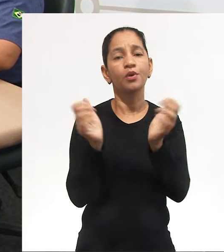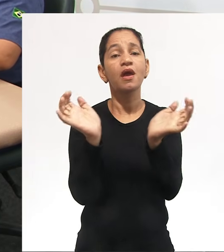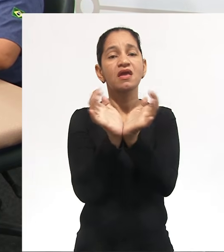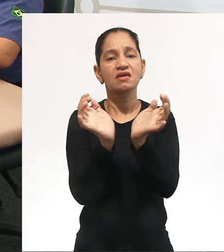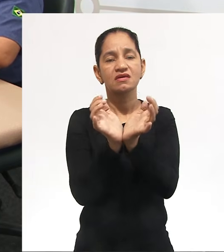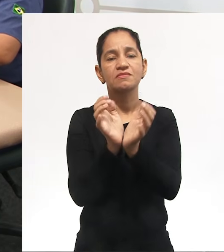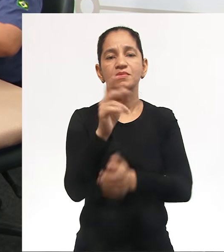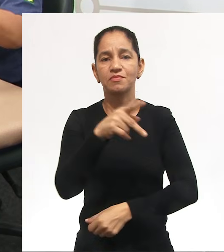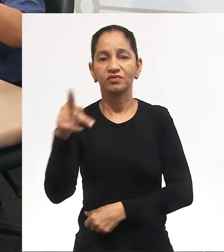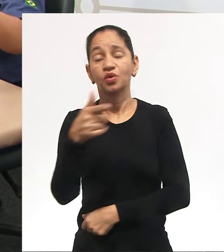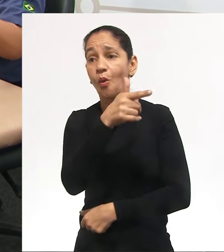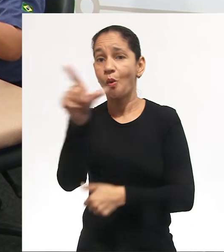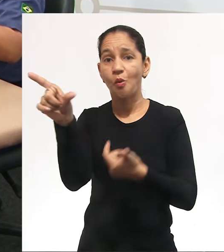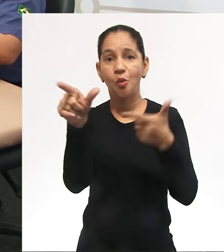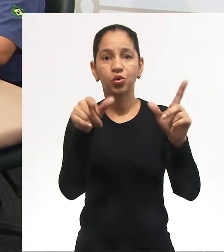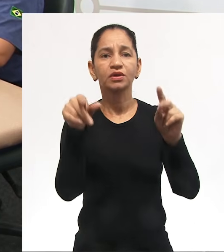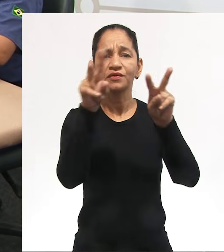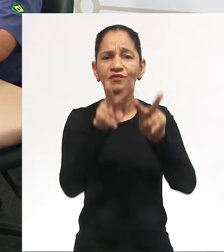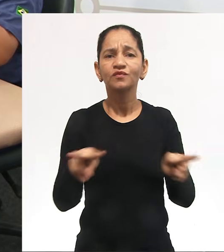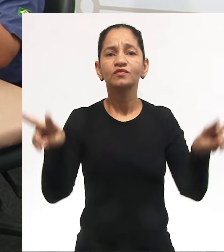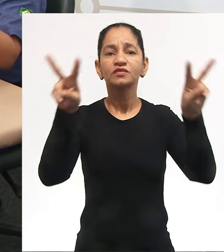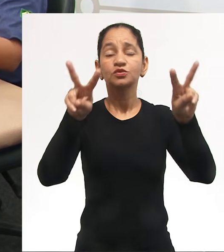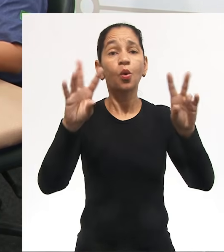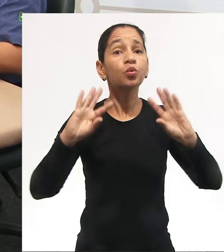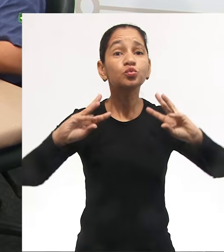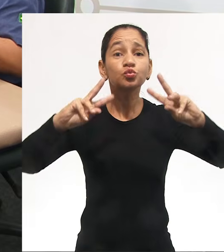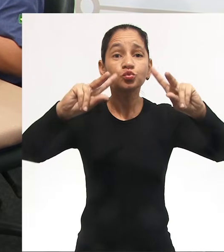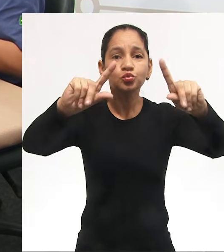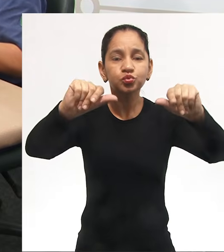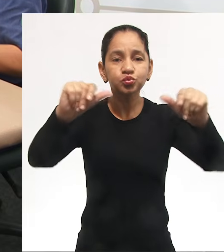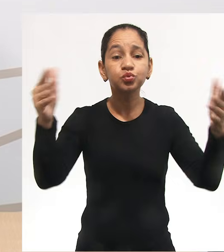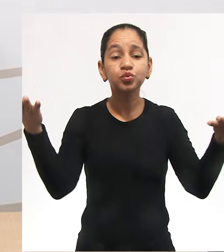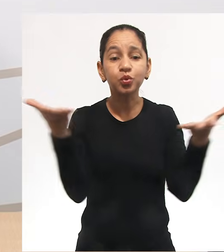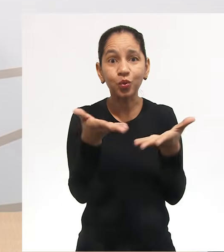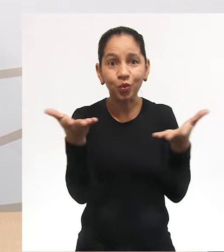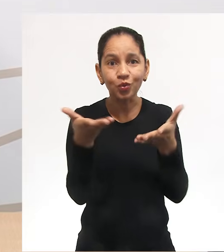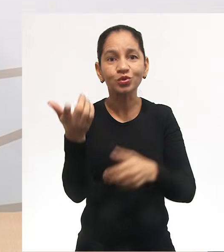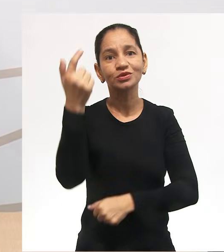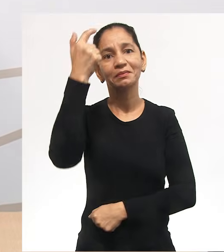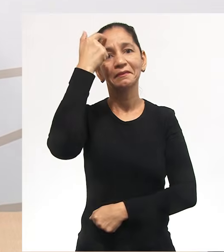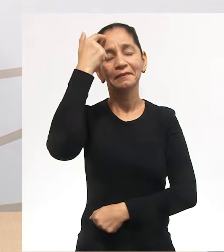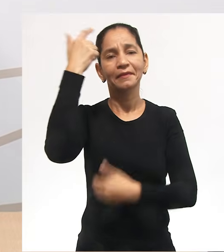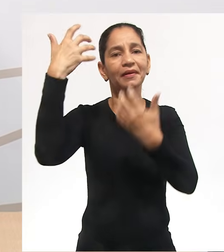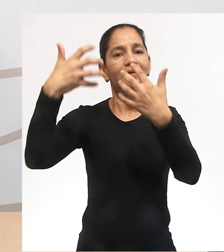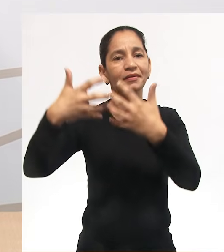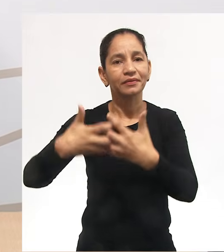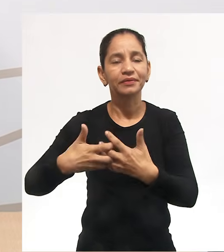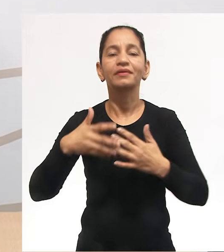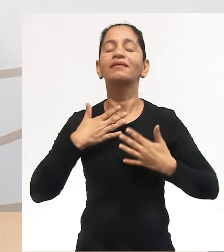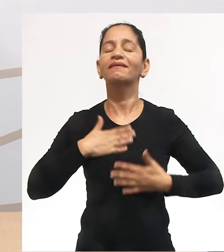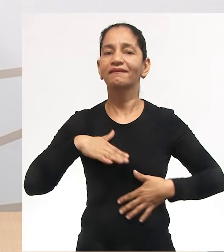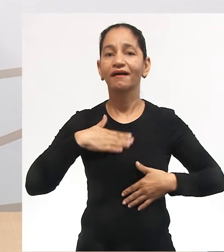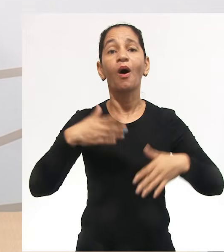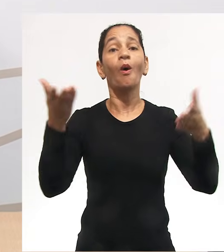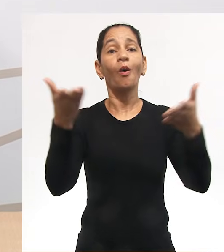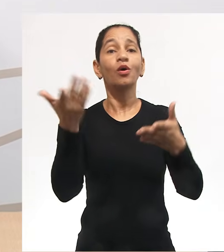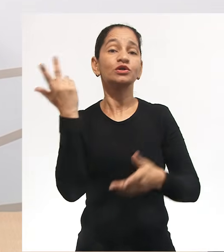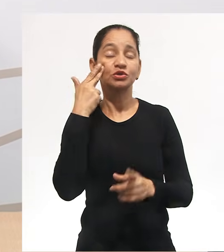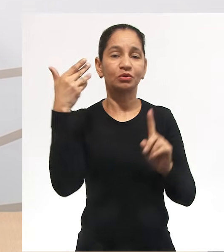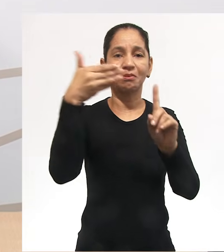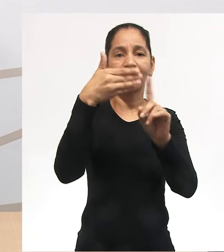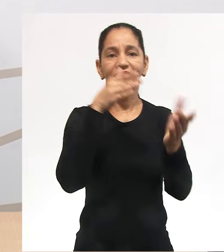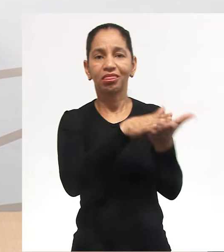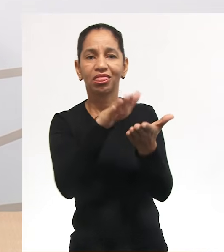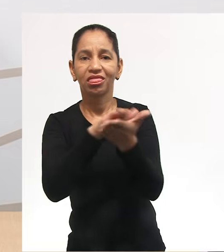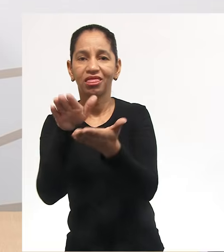porque toda a parte de visualização foi tudo manual. Hoje não, hoje eu gosto de fazer um negócio mais de gráfica, né, eu